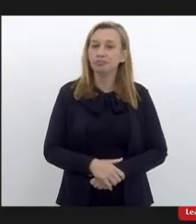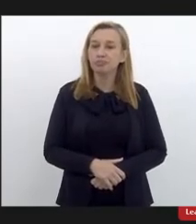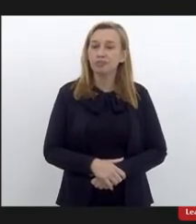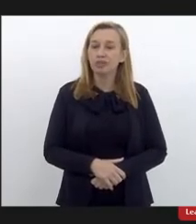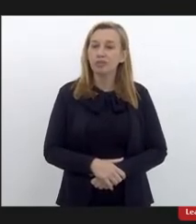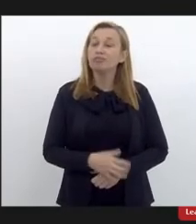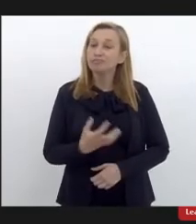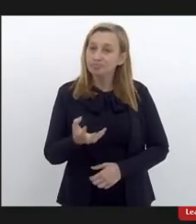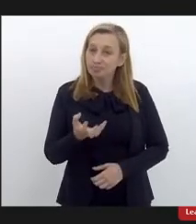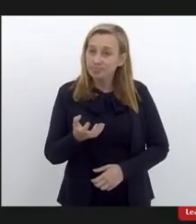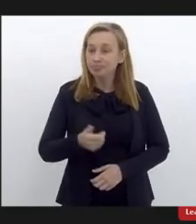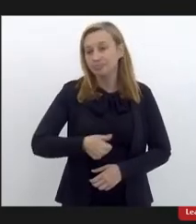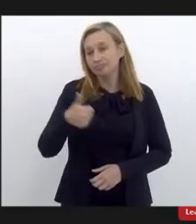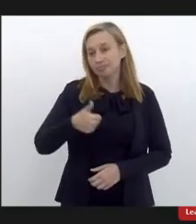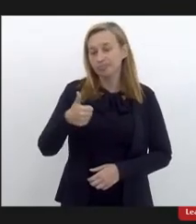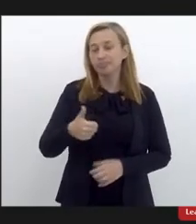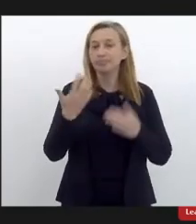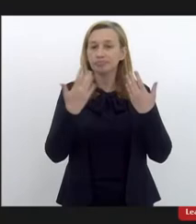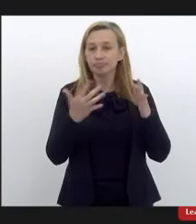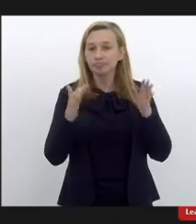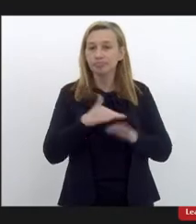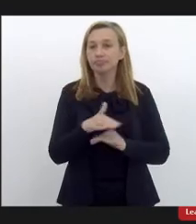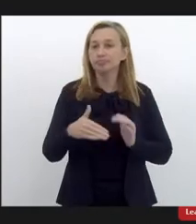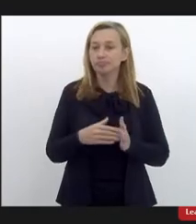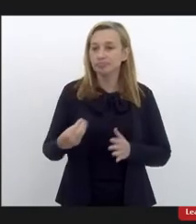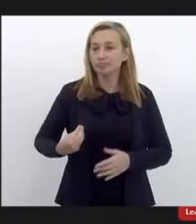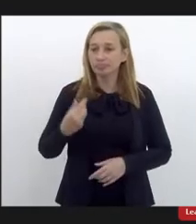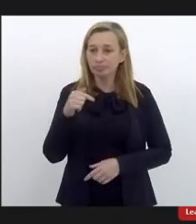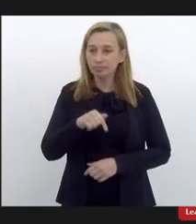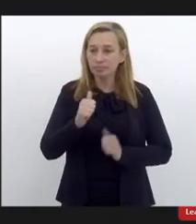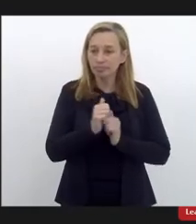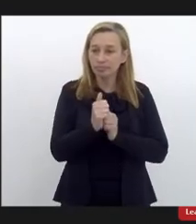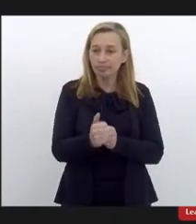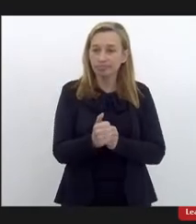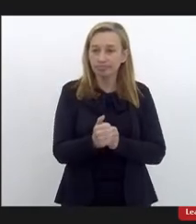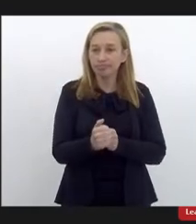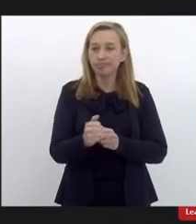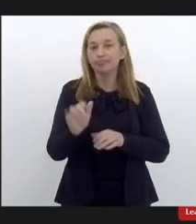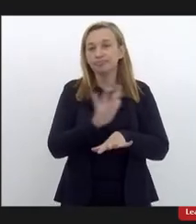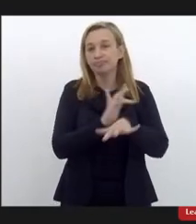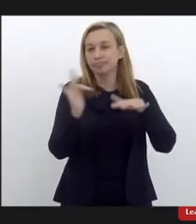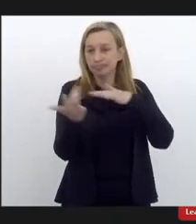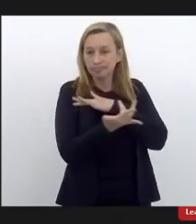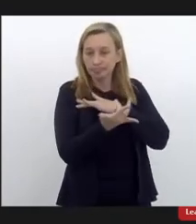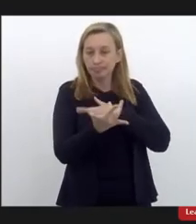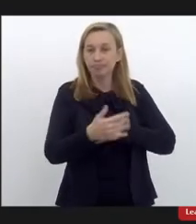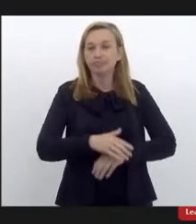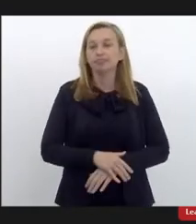queria, primeiramente, saudar a todos, né, que estão aqui, que estão também acompanhando aí pelas redes sociais.